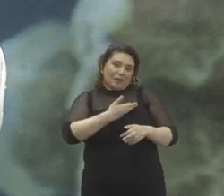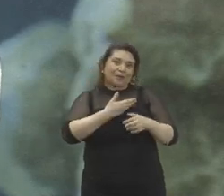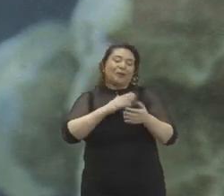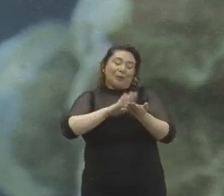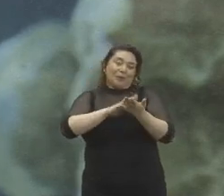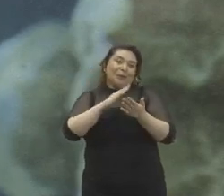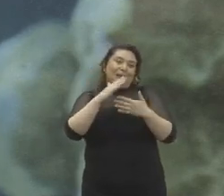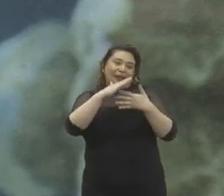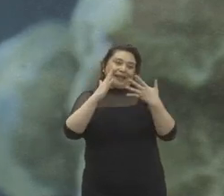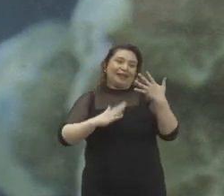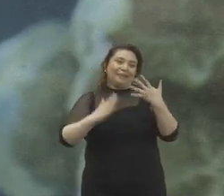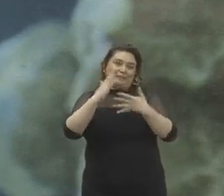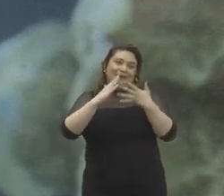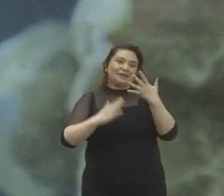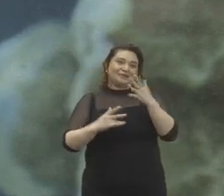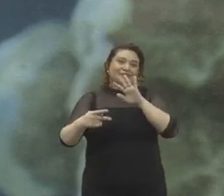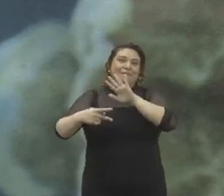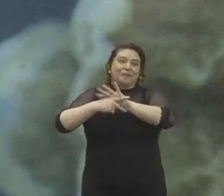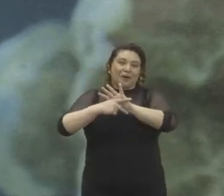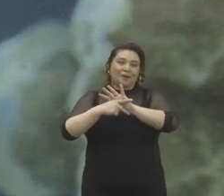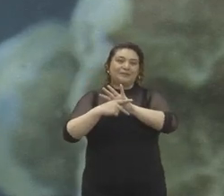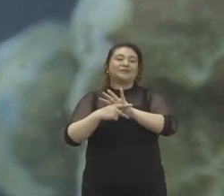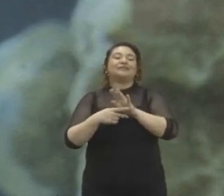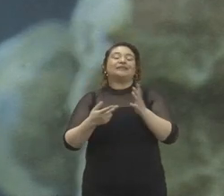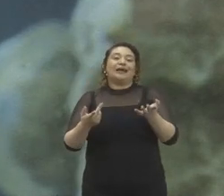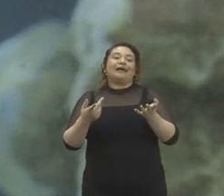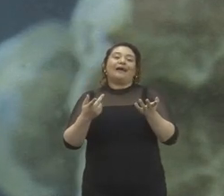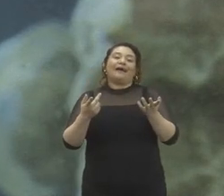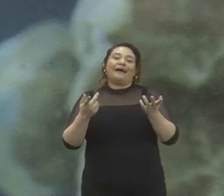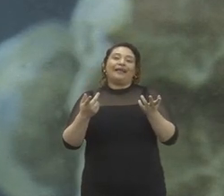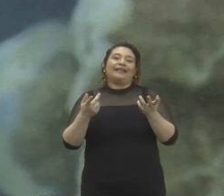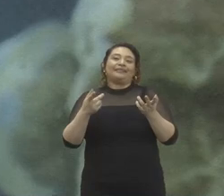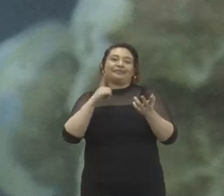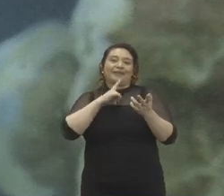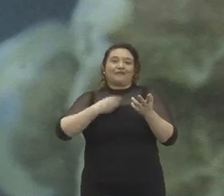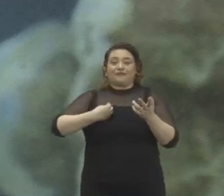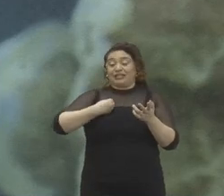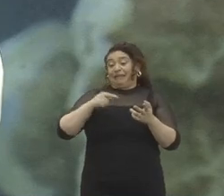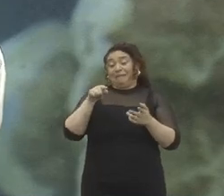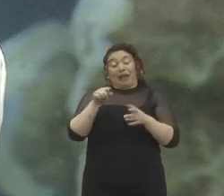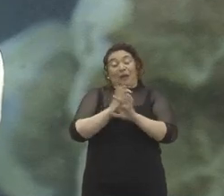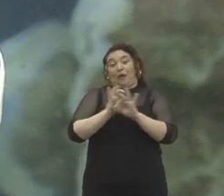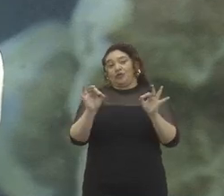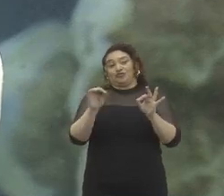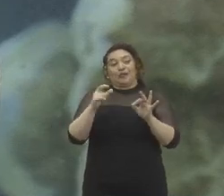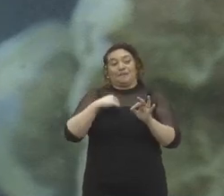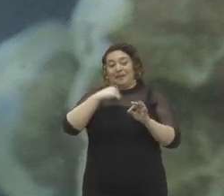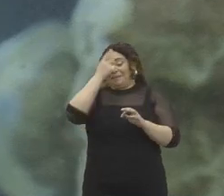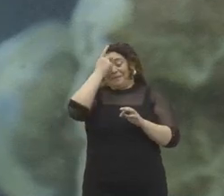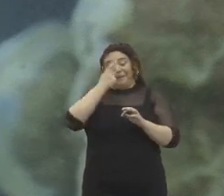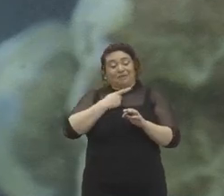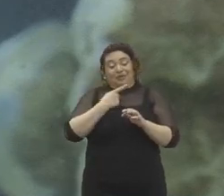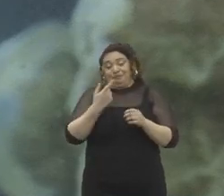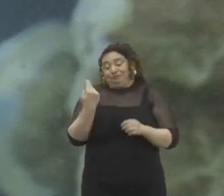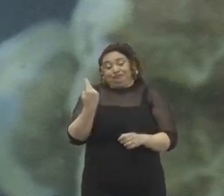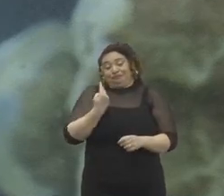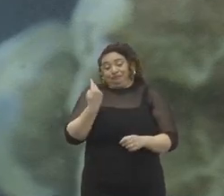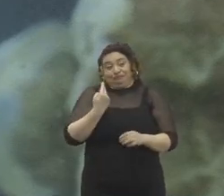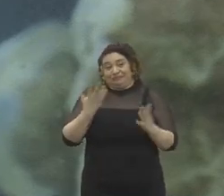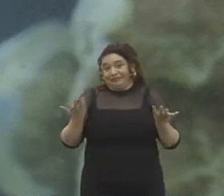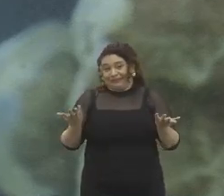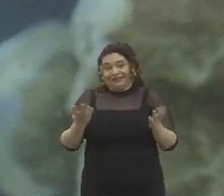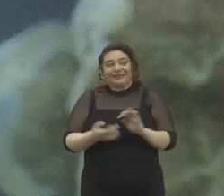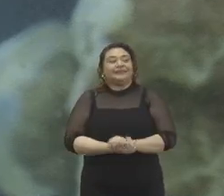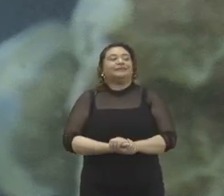ali pra língua né para libras eles lá se dariam muito bem mas eu não tinha esse domínio todo enfim